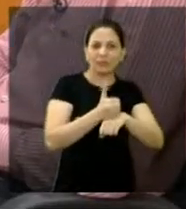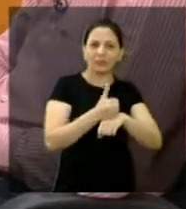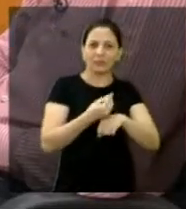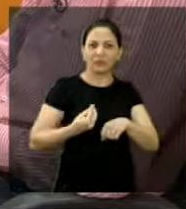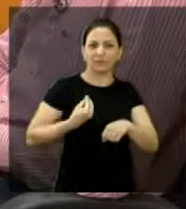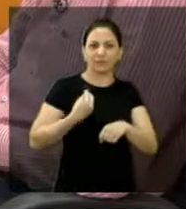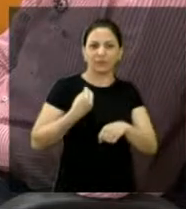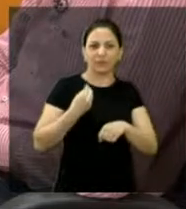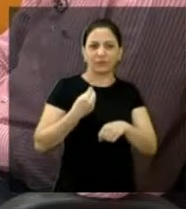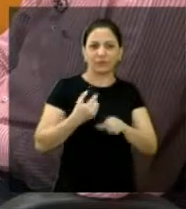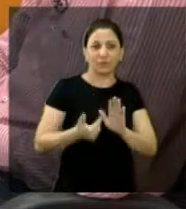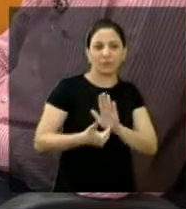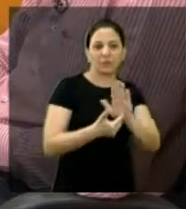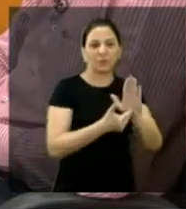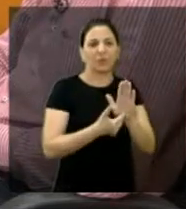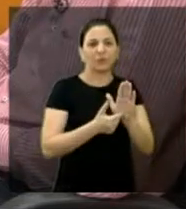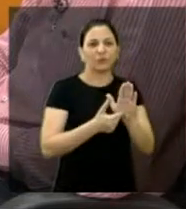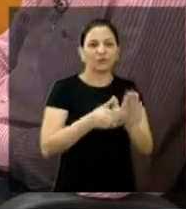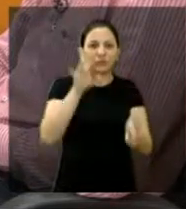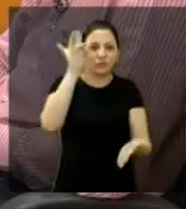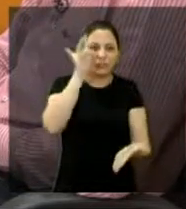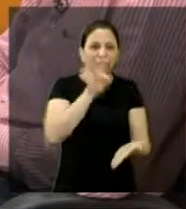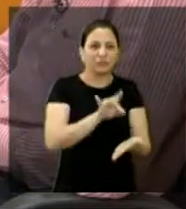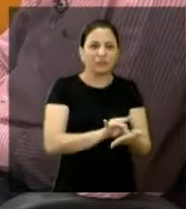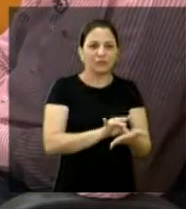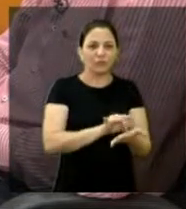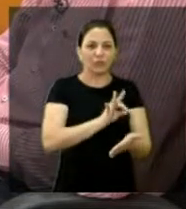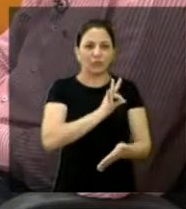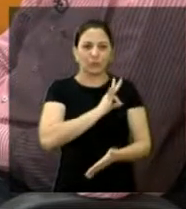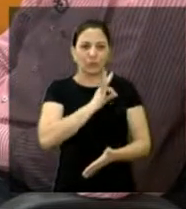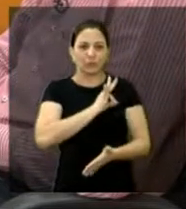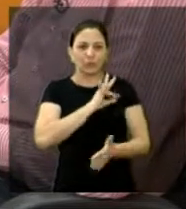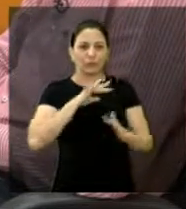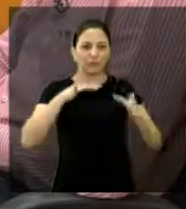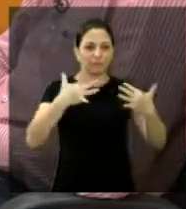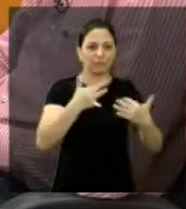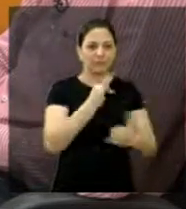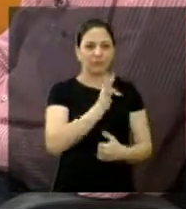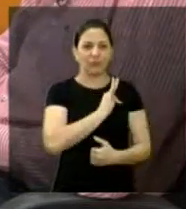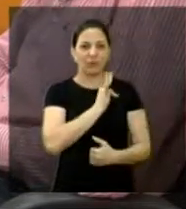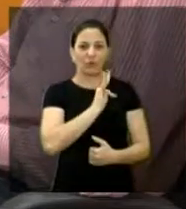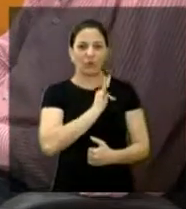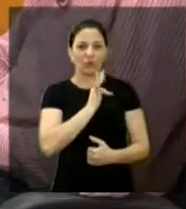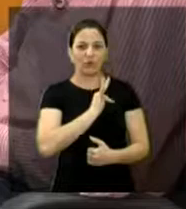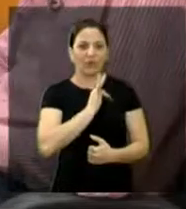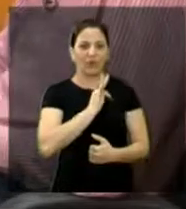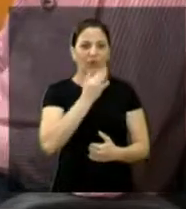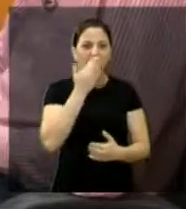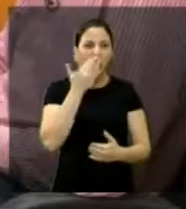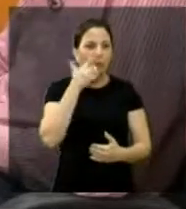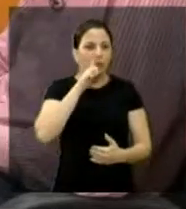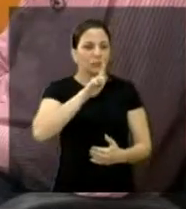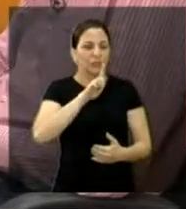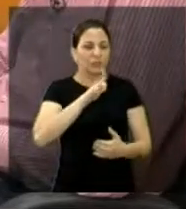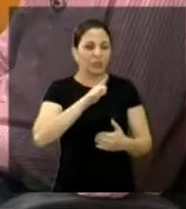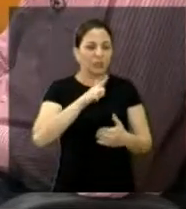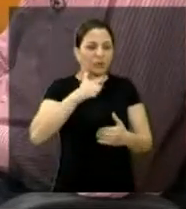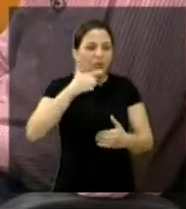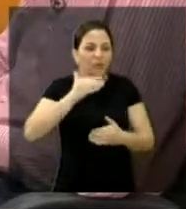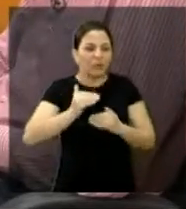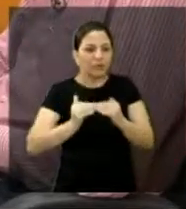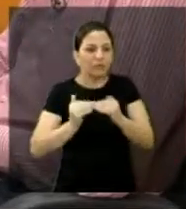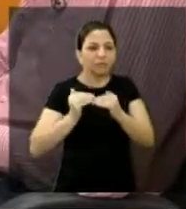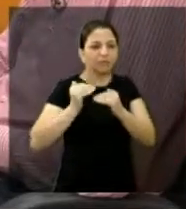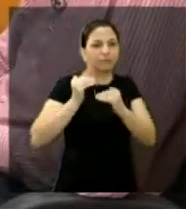mais patente isso ainda quando a Ferroviária conseguiu sair daquele lodo que ela vinha desde há muito tempo e foi